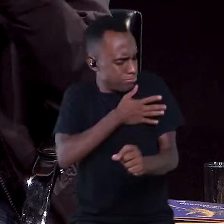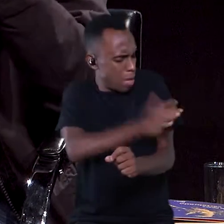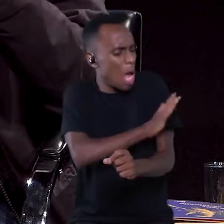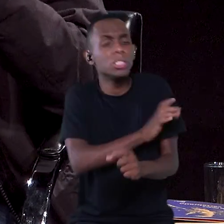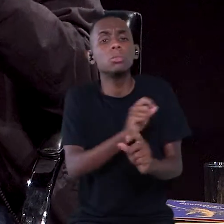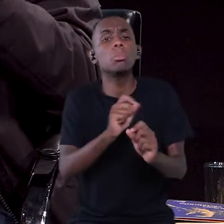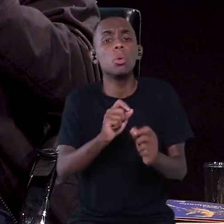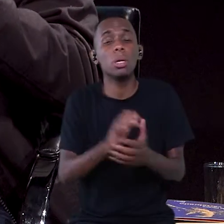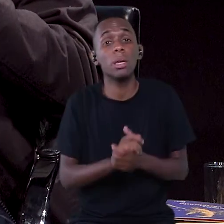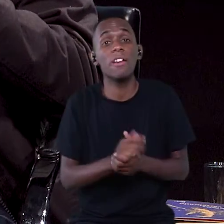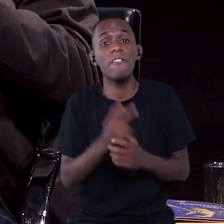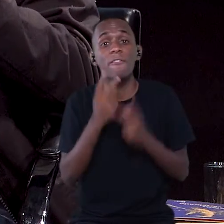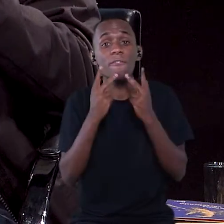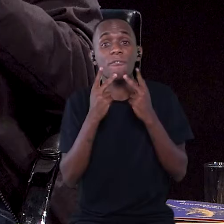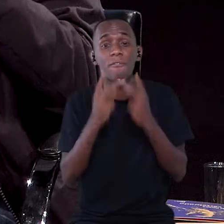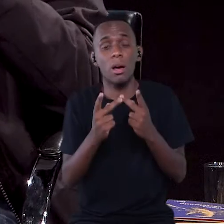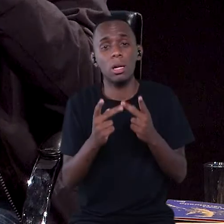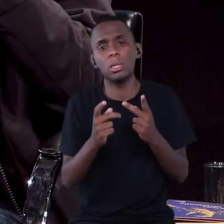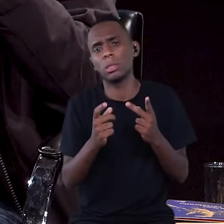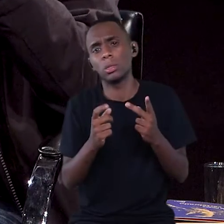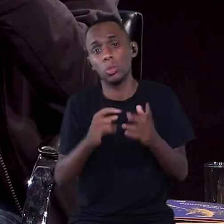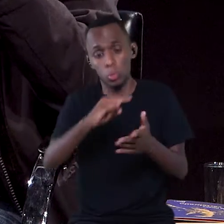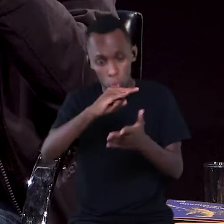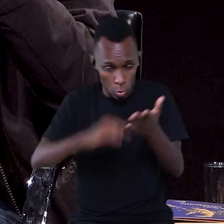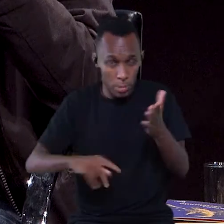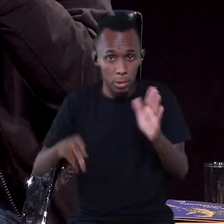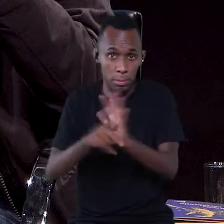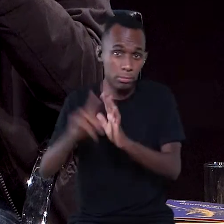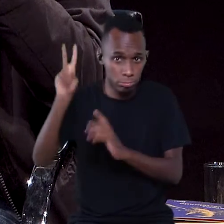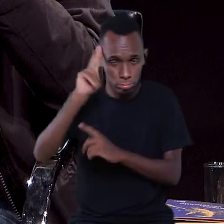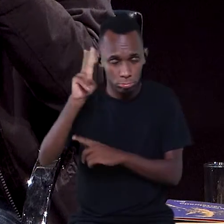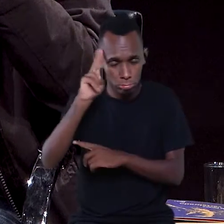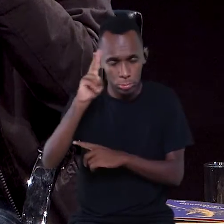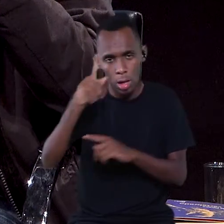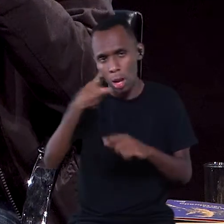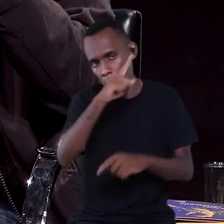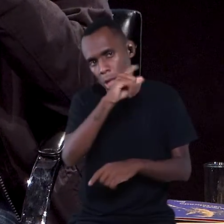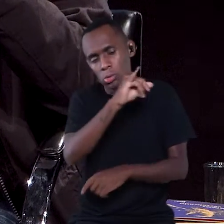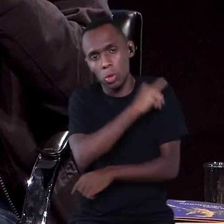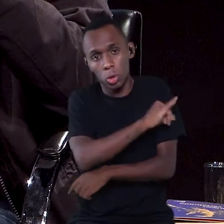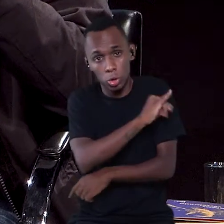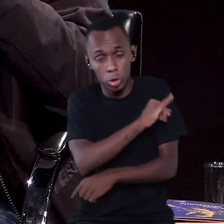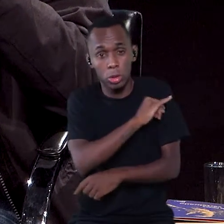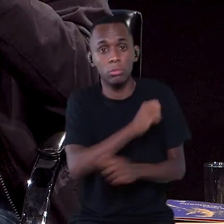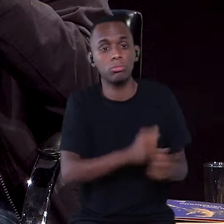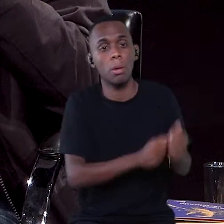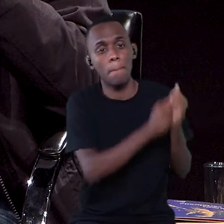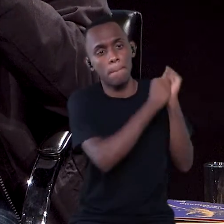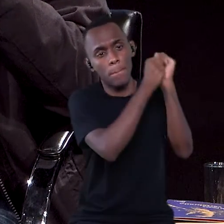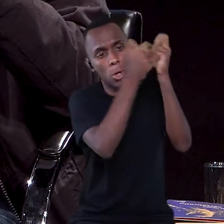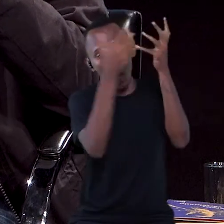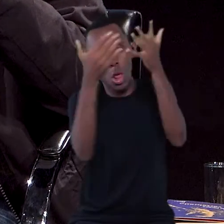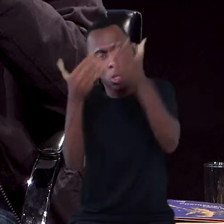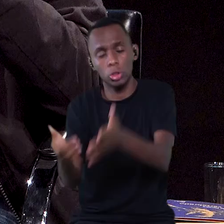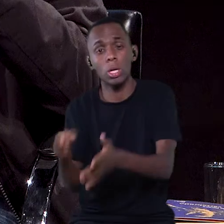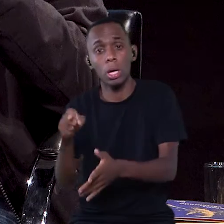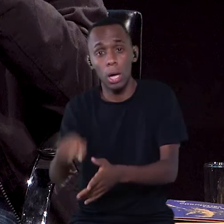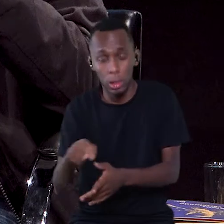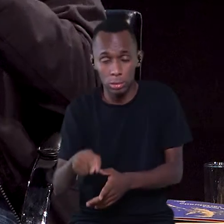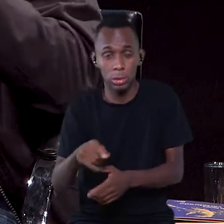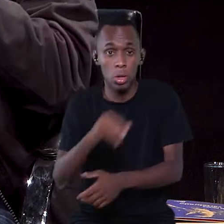ele narra, a partir de um documento histórico do Museu Nacional do Rio de Janeiro, uma chegada de escravizados no Porto do